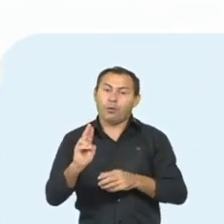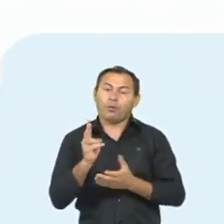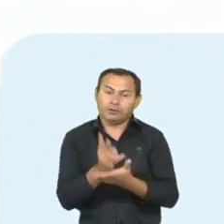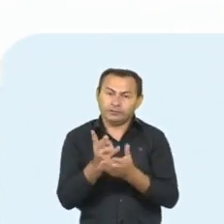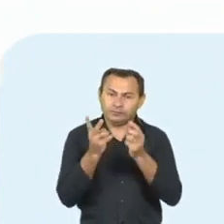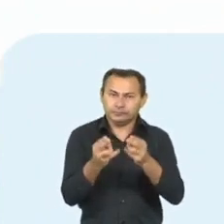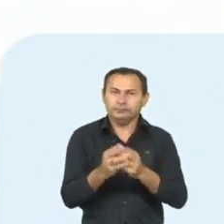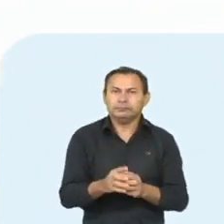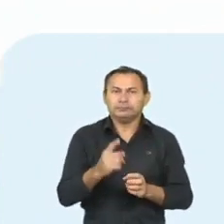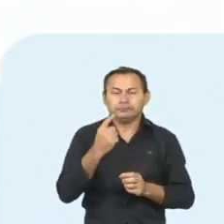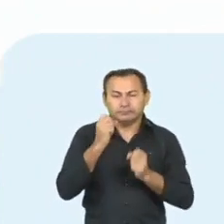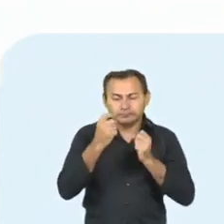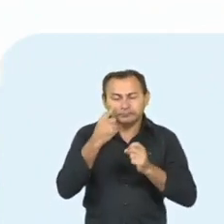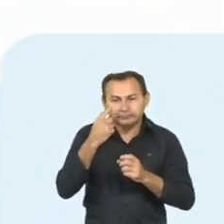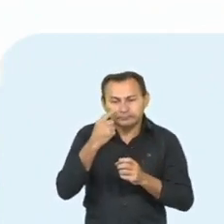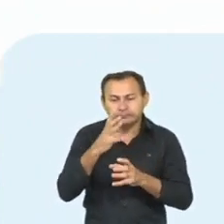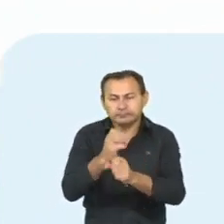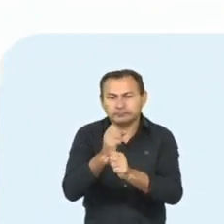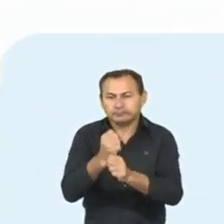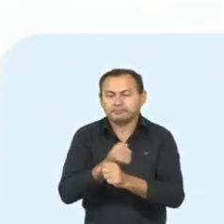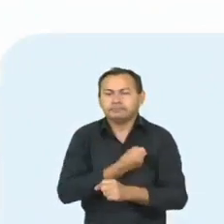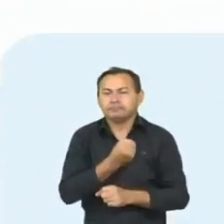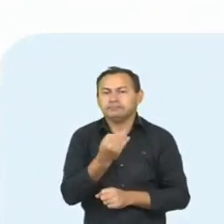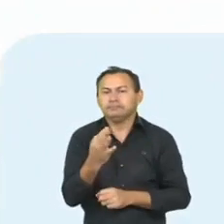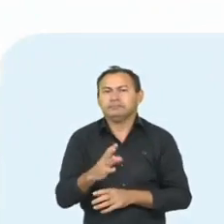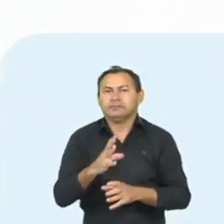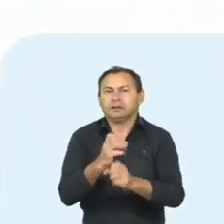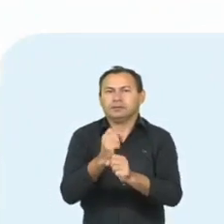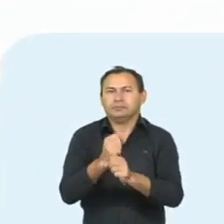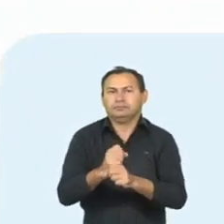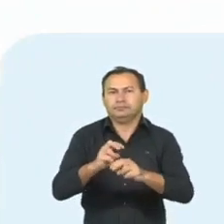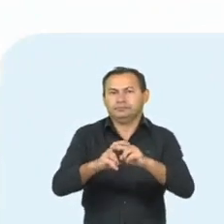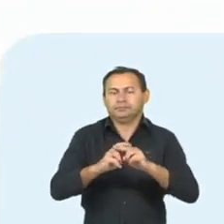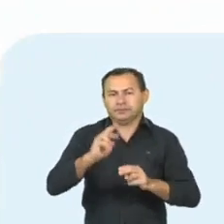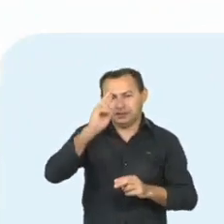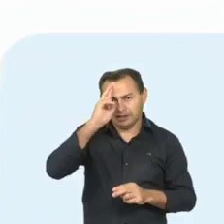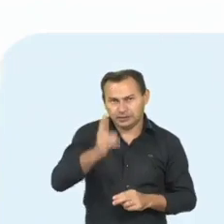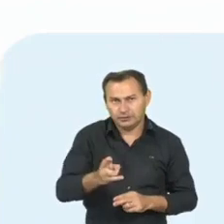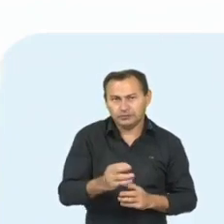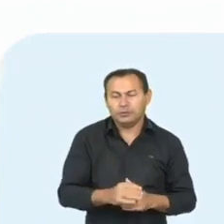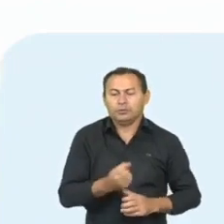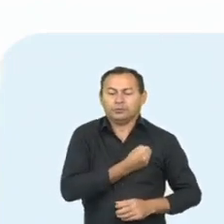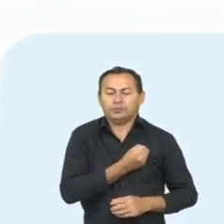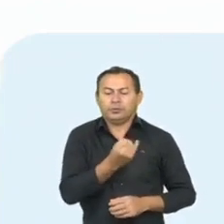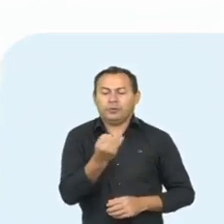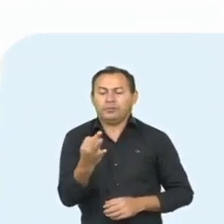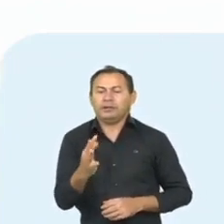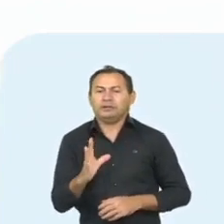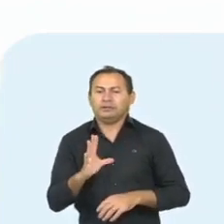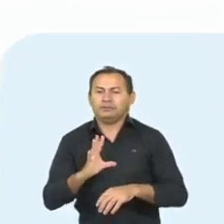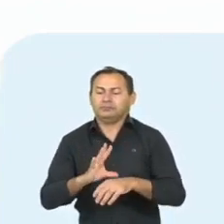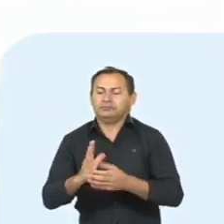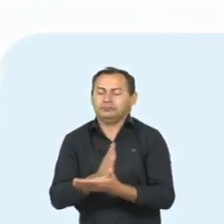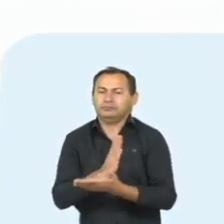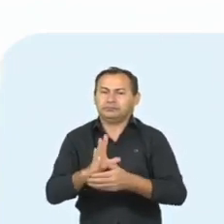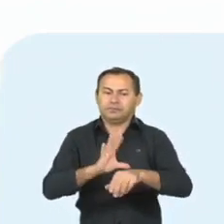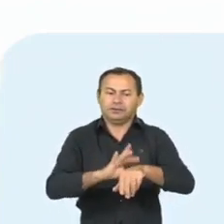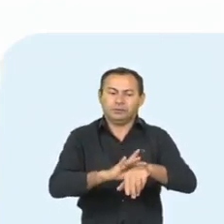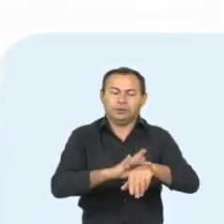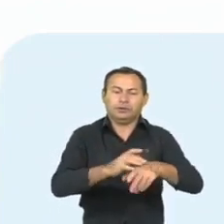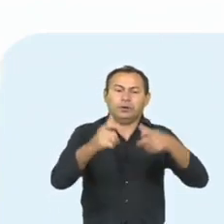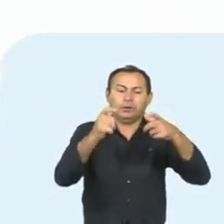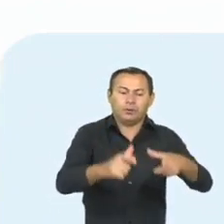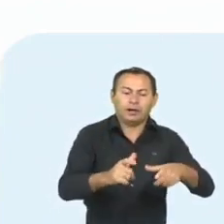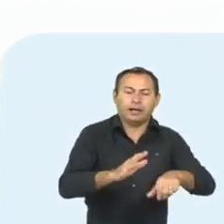o coeficiente de prevalência, que ele é calculado por meio da razão entre o número de casos de determinada doença em um local